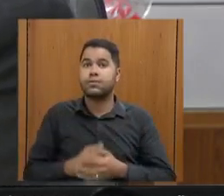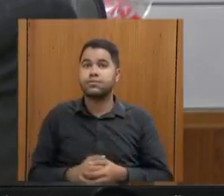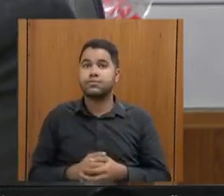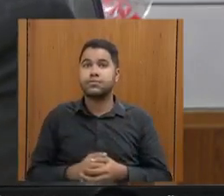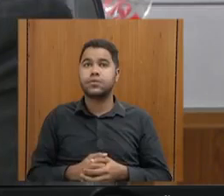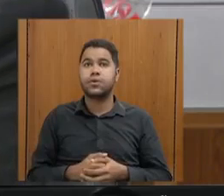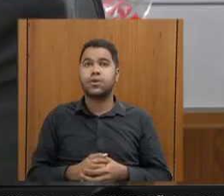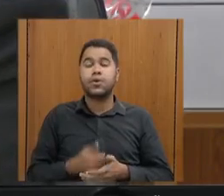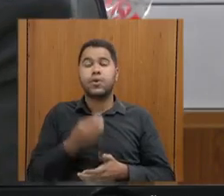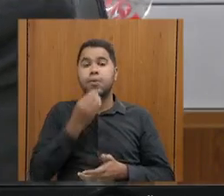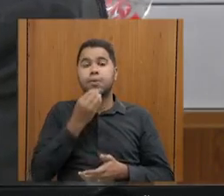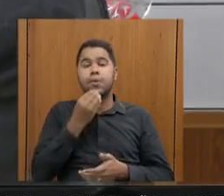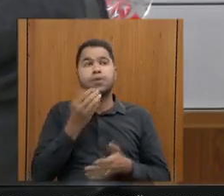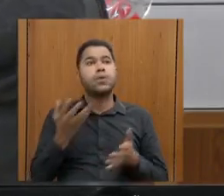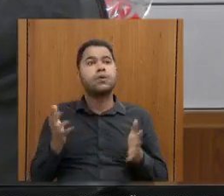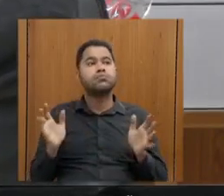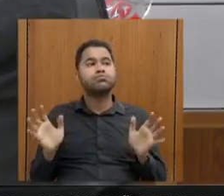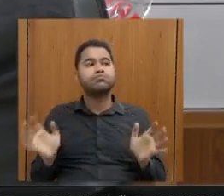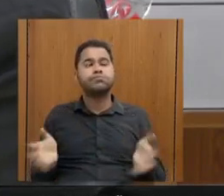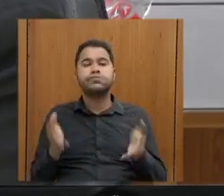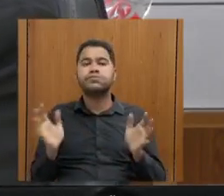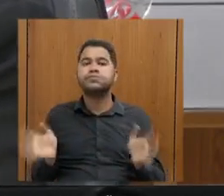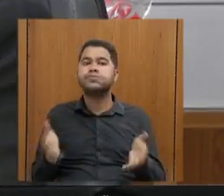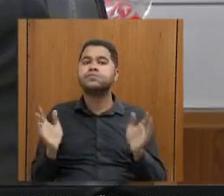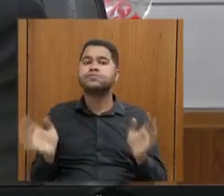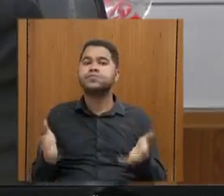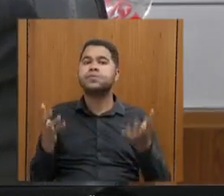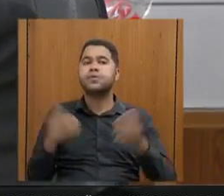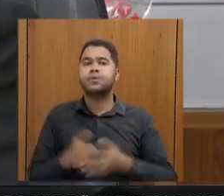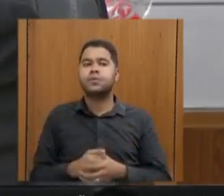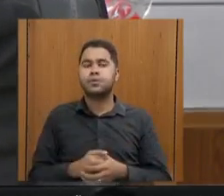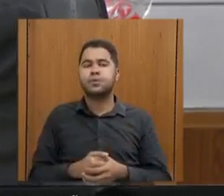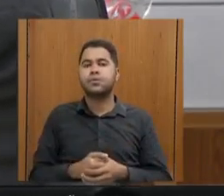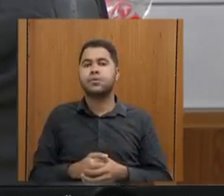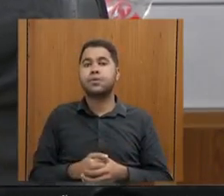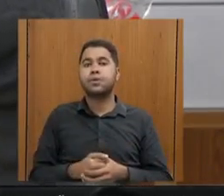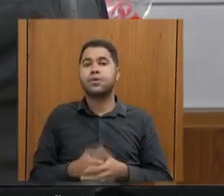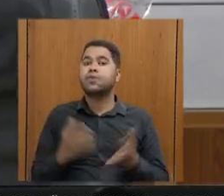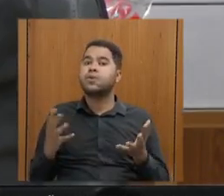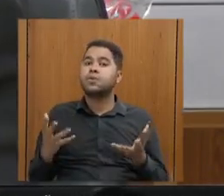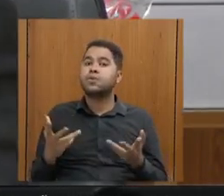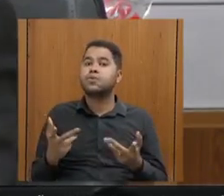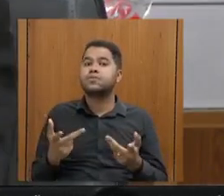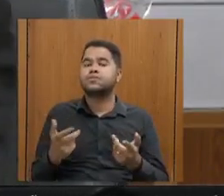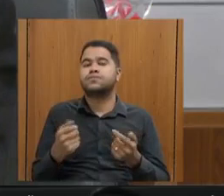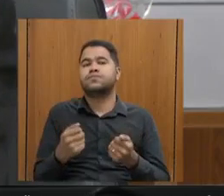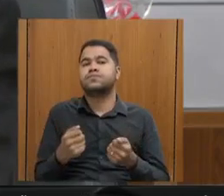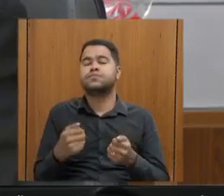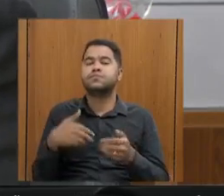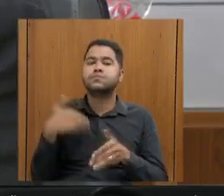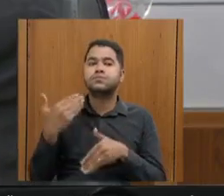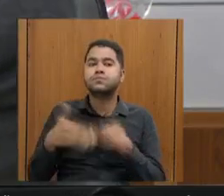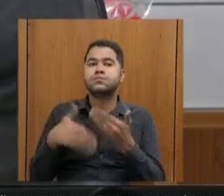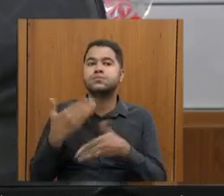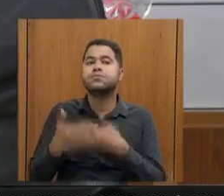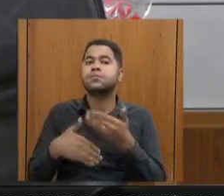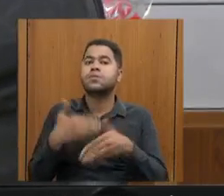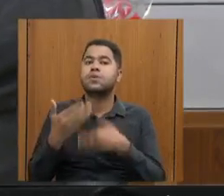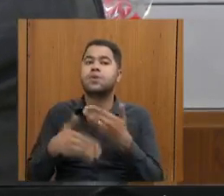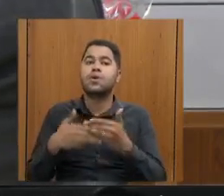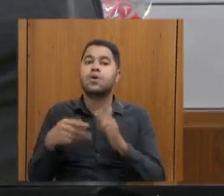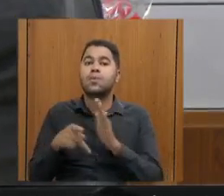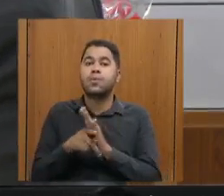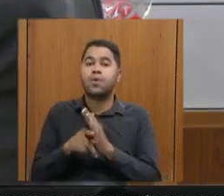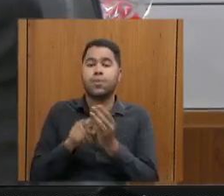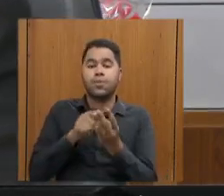podem investir e na legenda de qualidade ele acelerar o processo